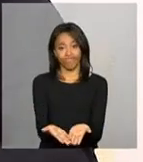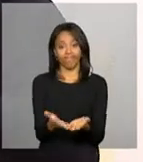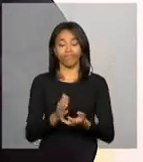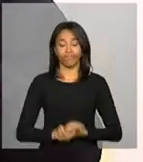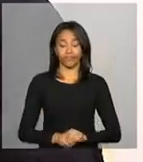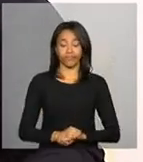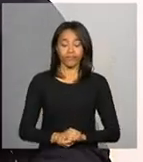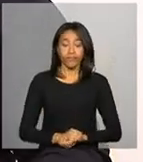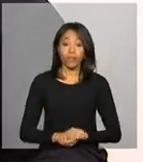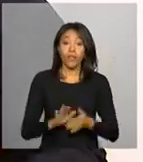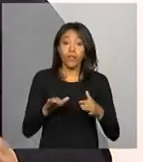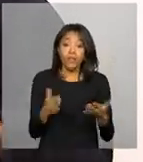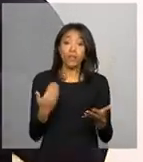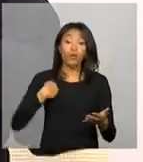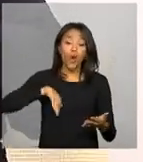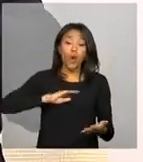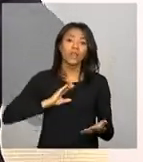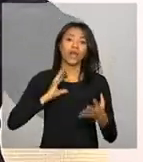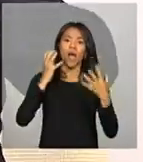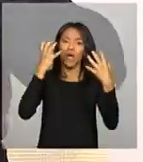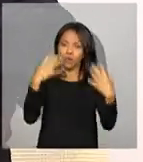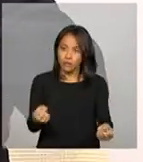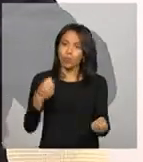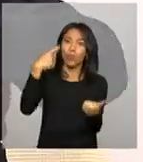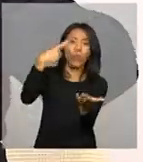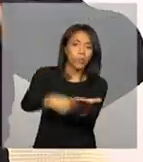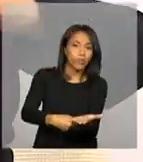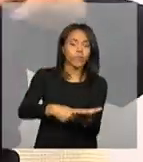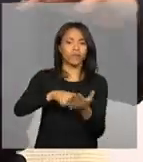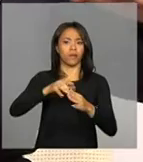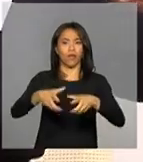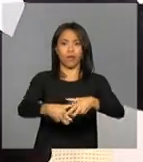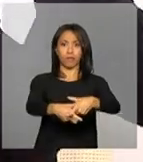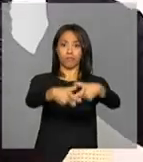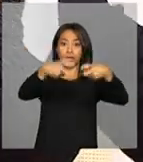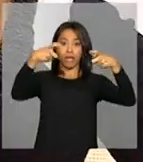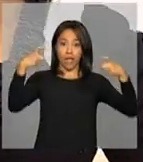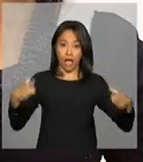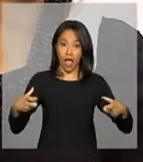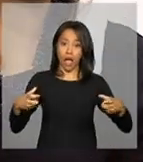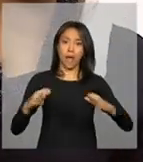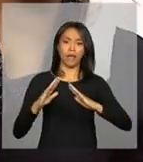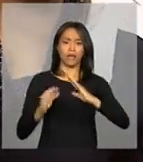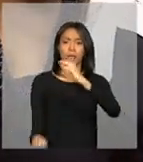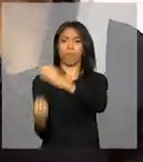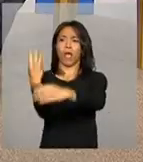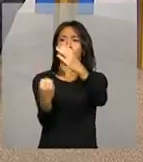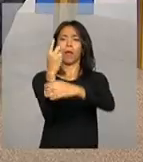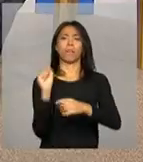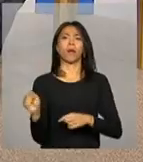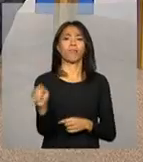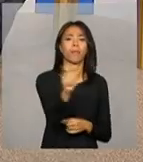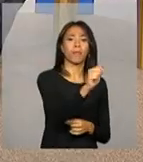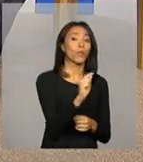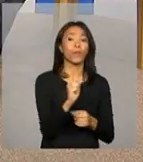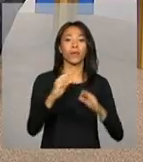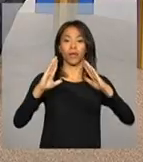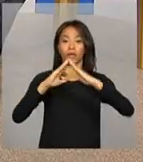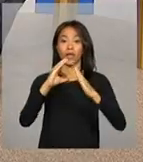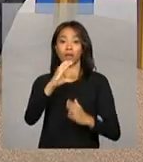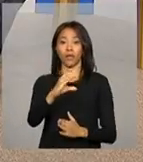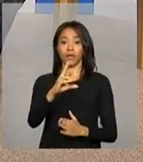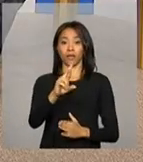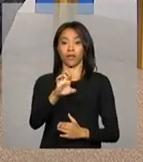então nós acordamos além da cobertura que ele ampliar creas para todos os municípios com até 20 mil habitantes